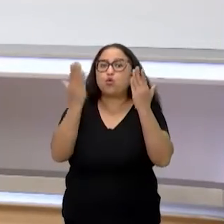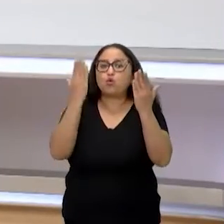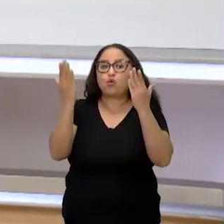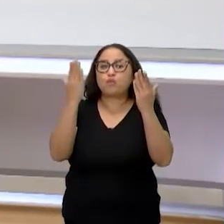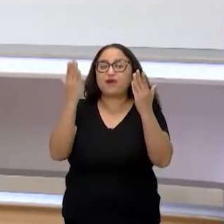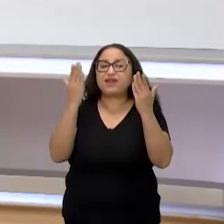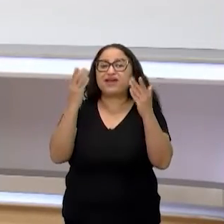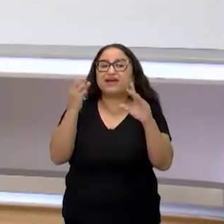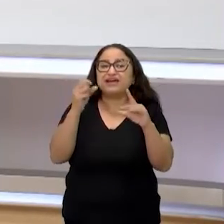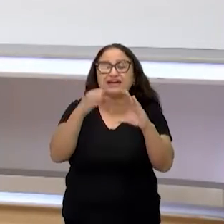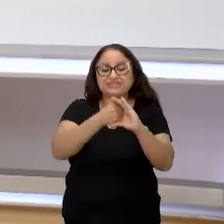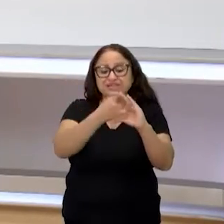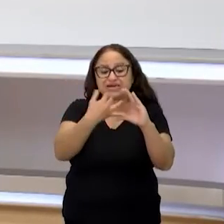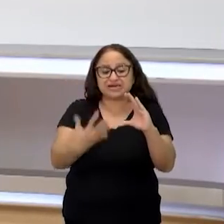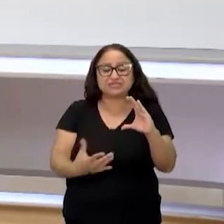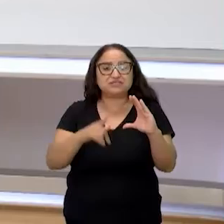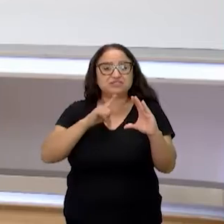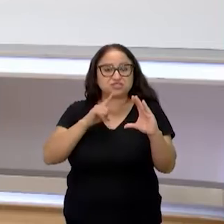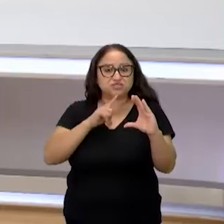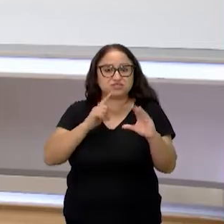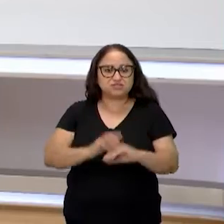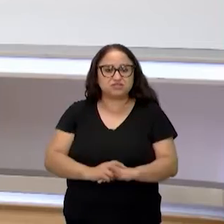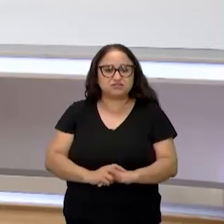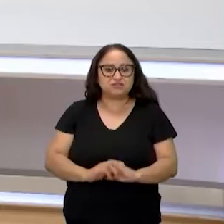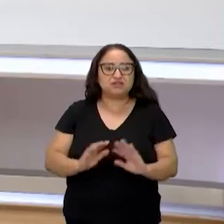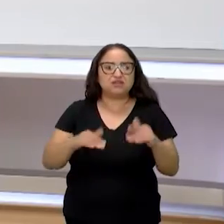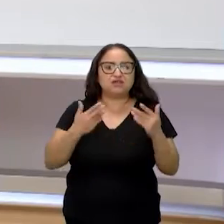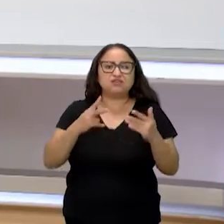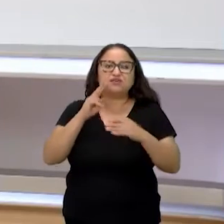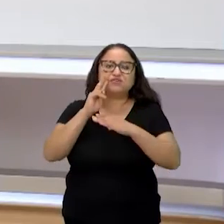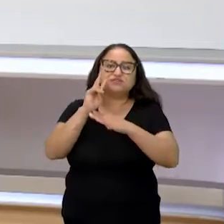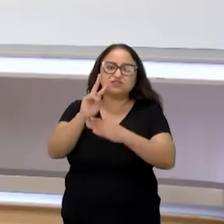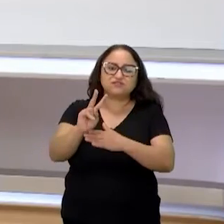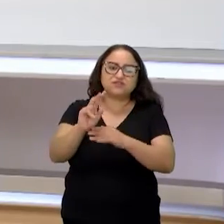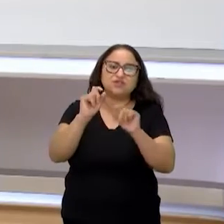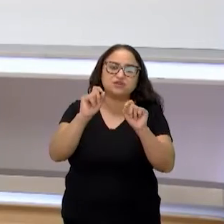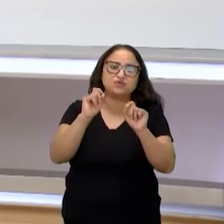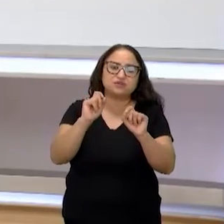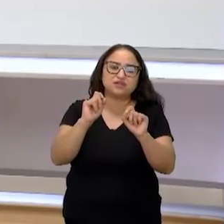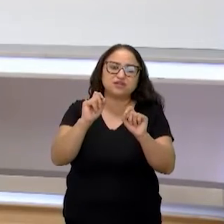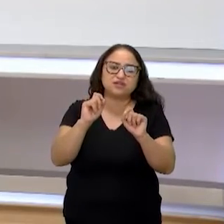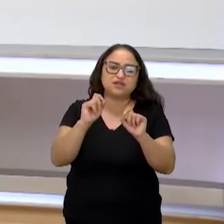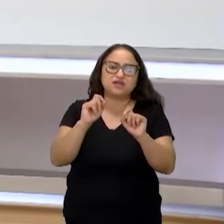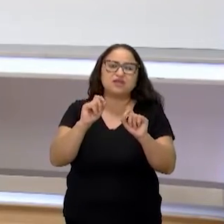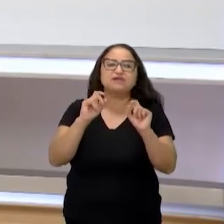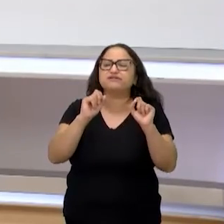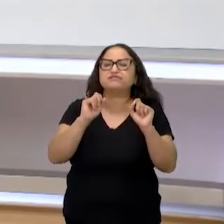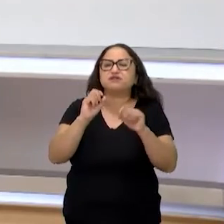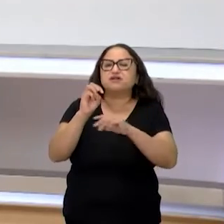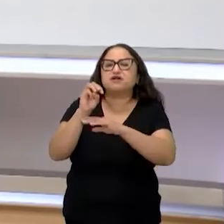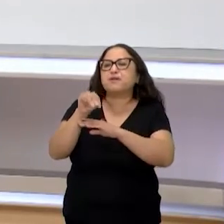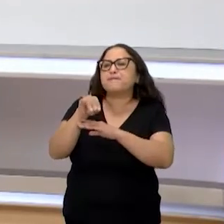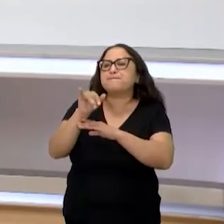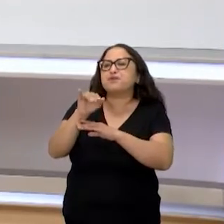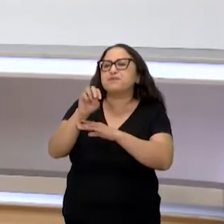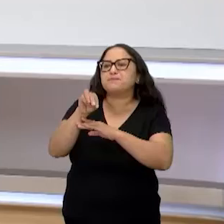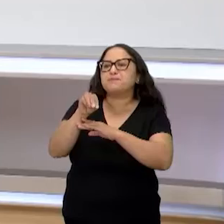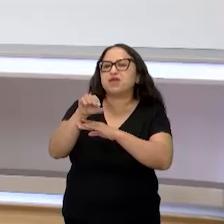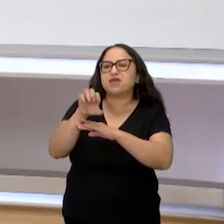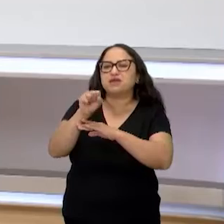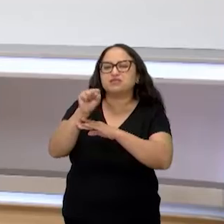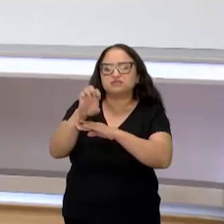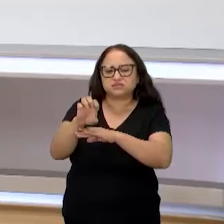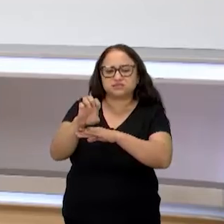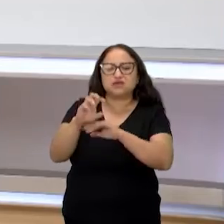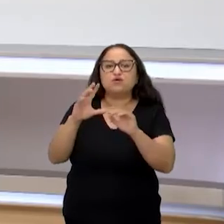esses elementos da obra. Então, aí você vê que a arte, ela nada mais é do que uma mimese, uma imitação da vida